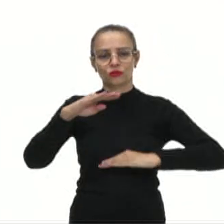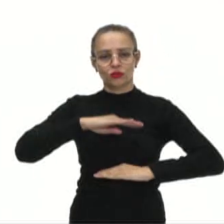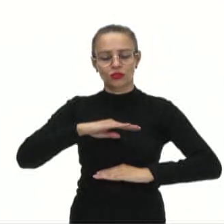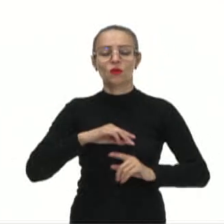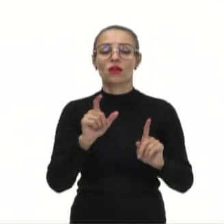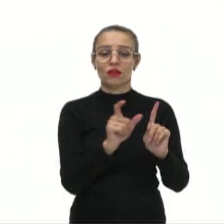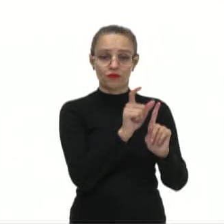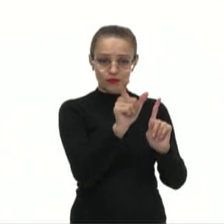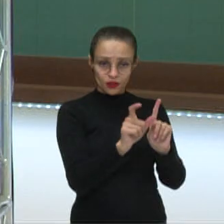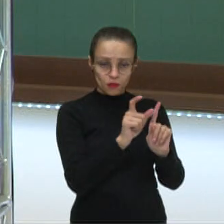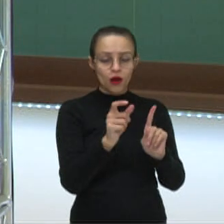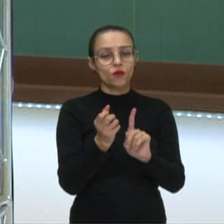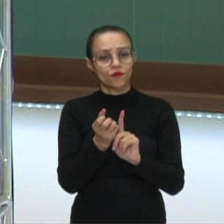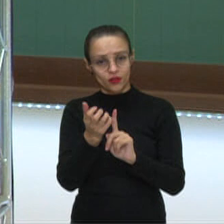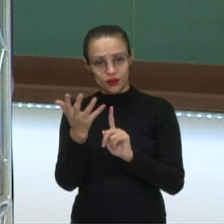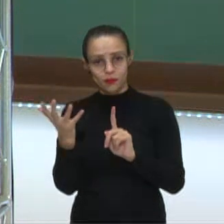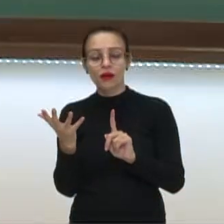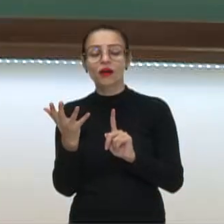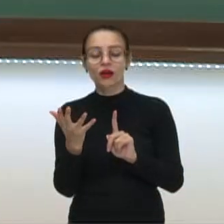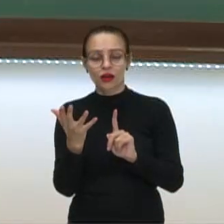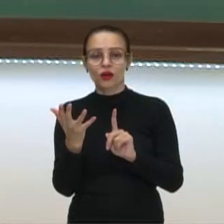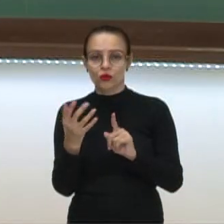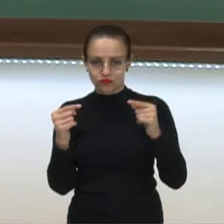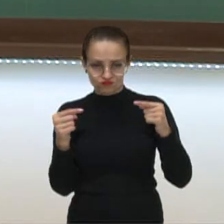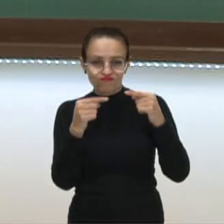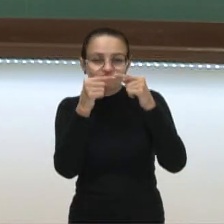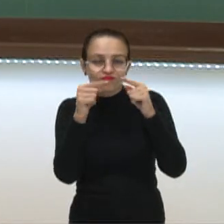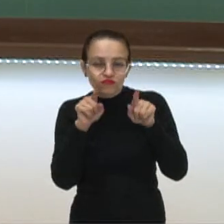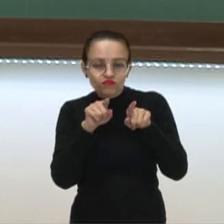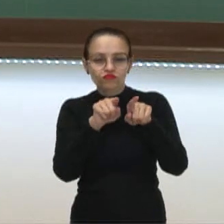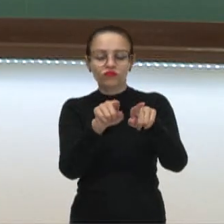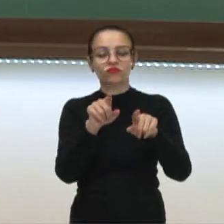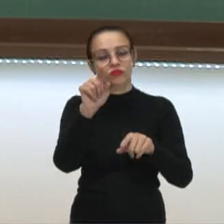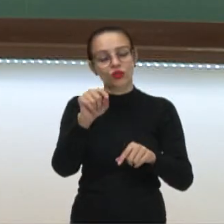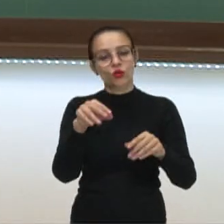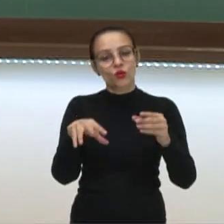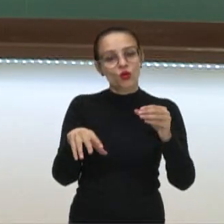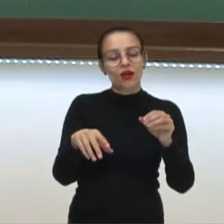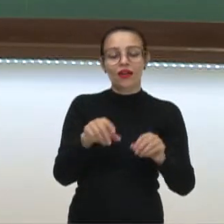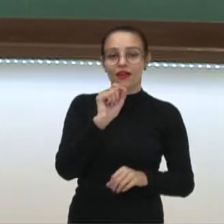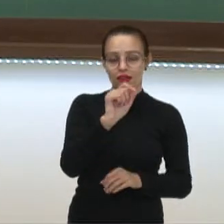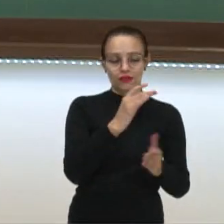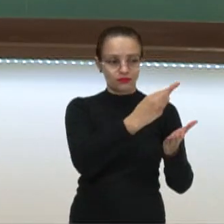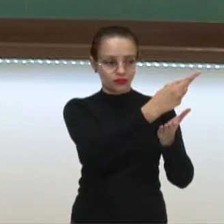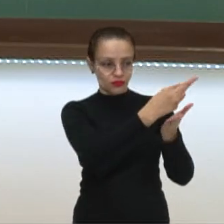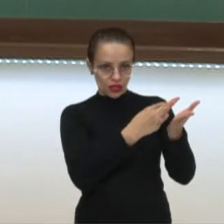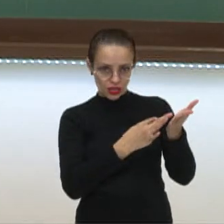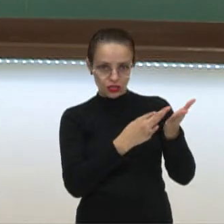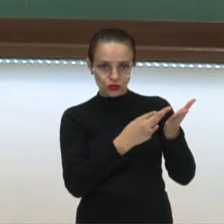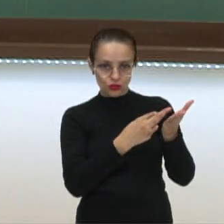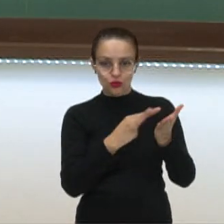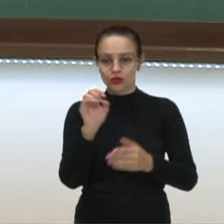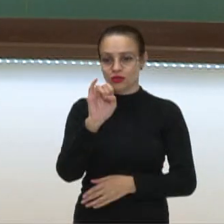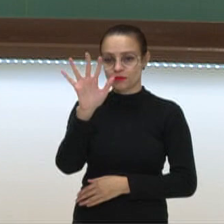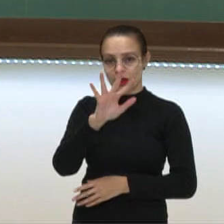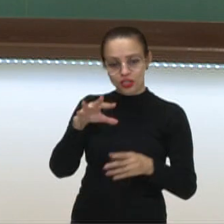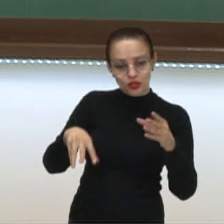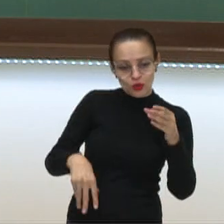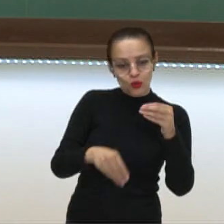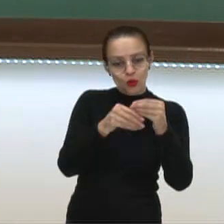verbal, a linguagem não verbal, que elas são inseparáveis aqui no cartaz, elas completam esse comentário.